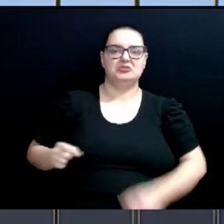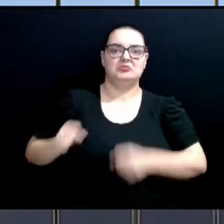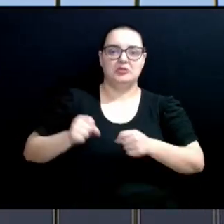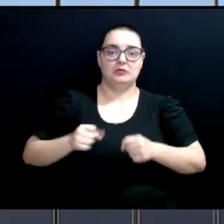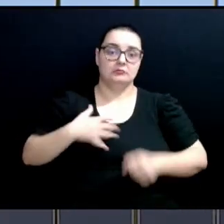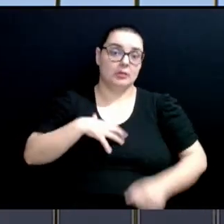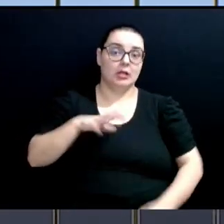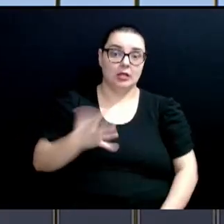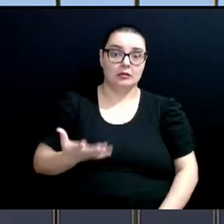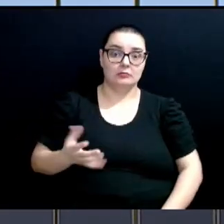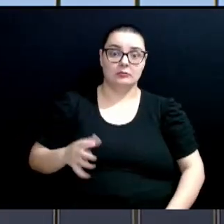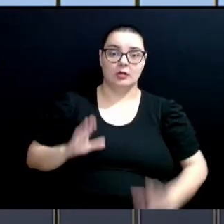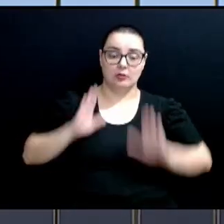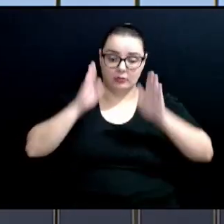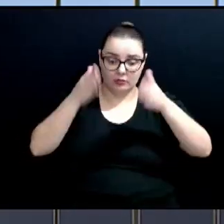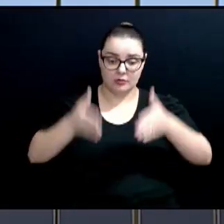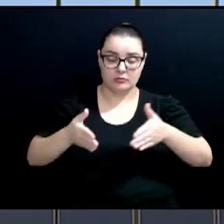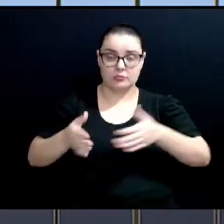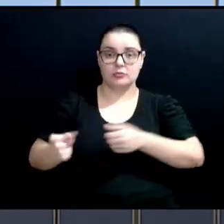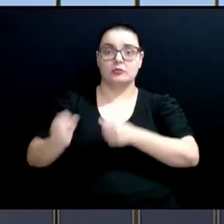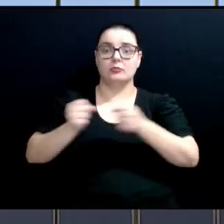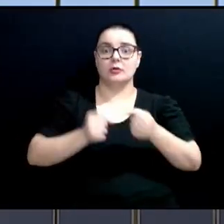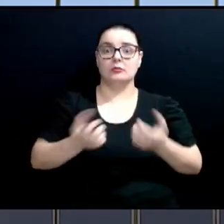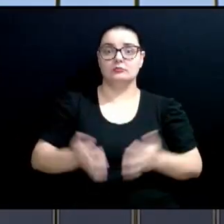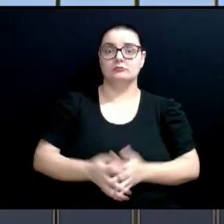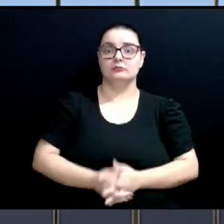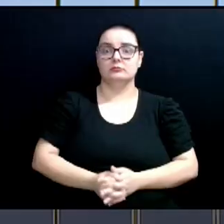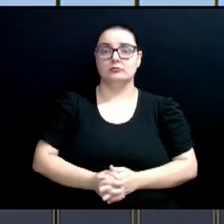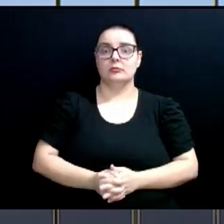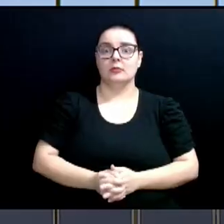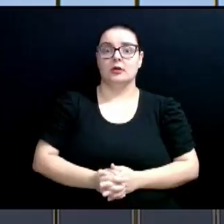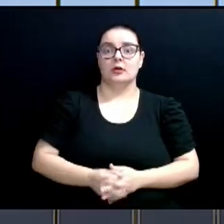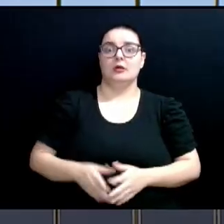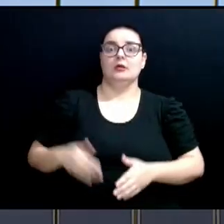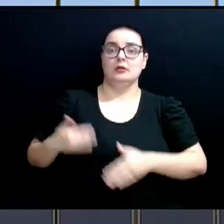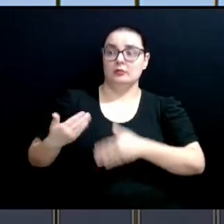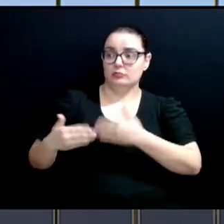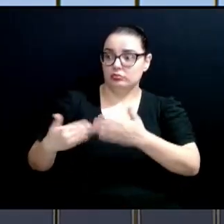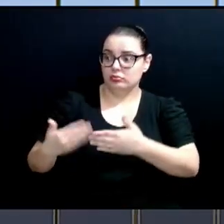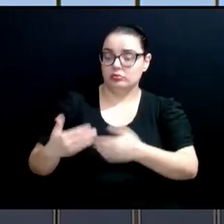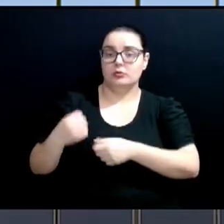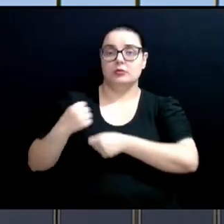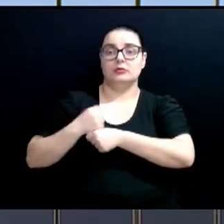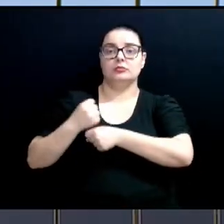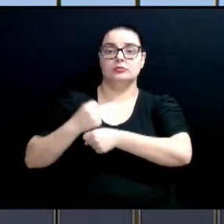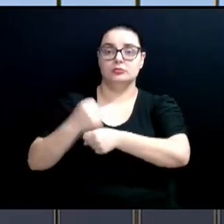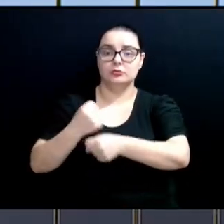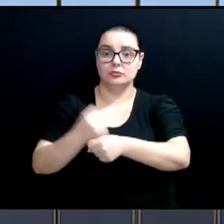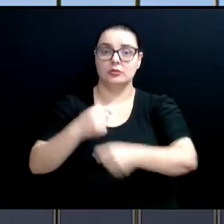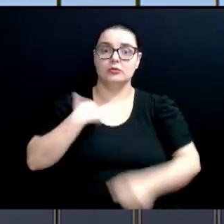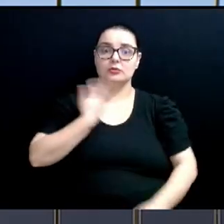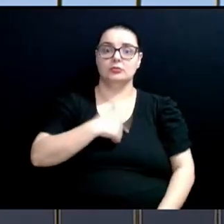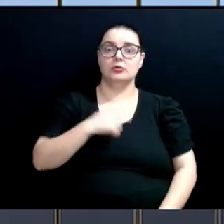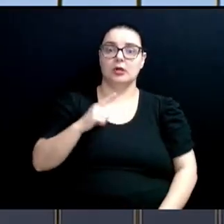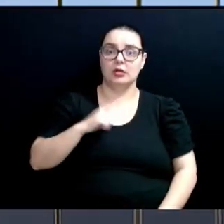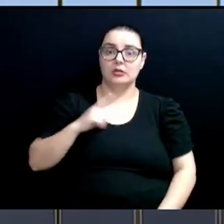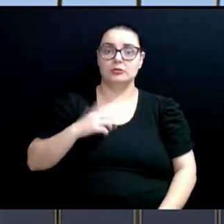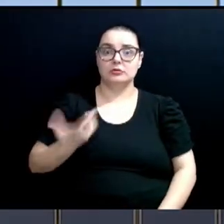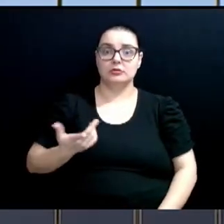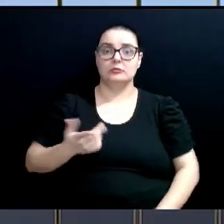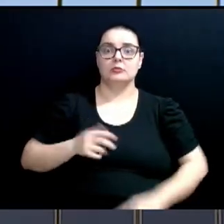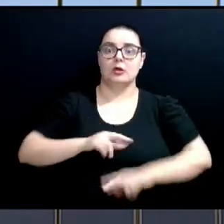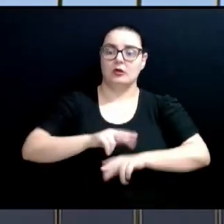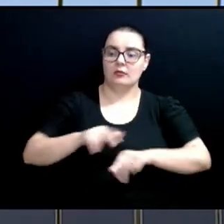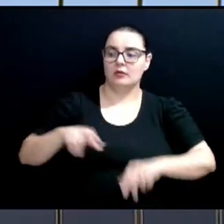poder e com o passar dos anos, nós temos vários fatores